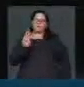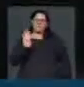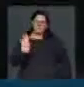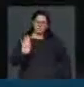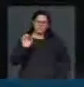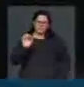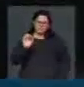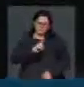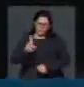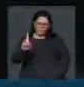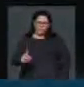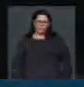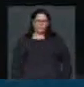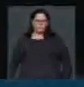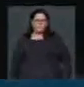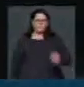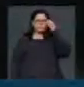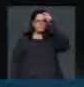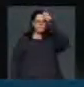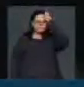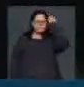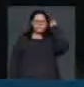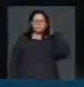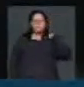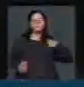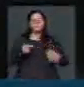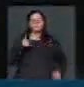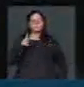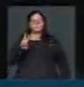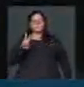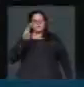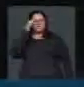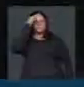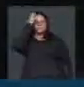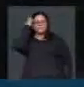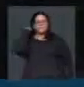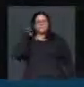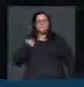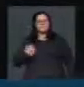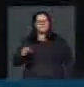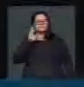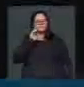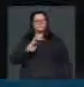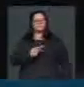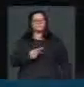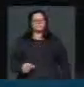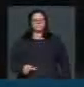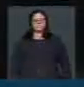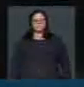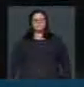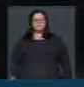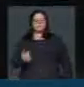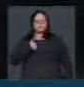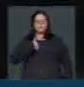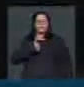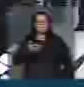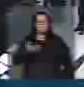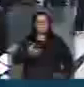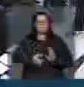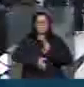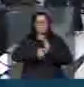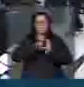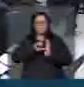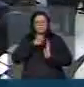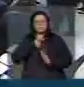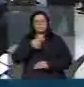PRB vota não, Sr. Presidente, como vota o PV. Sr. Presidente, eu queria antes de